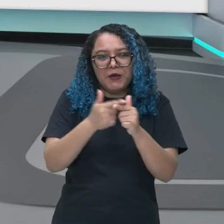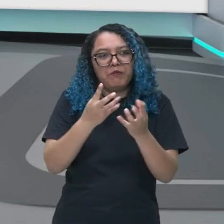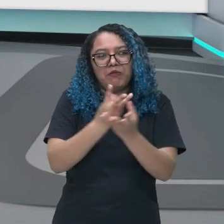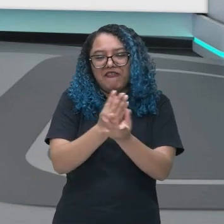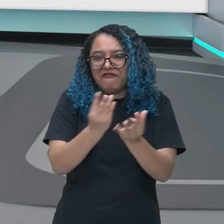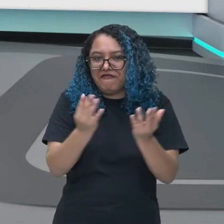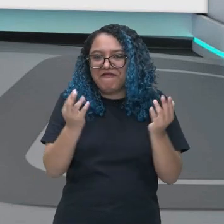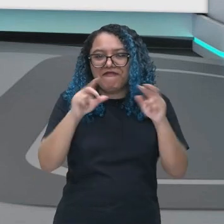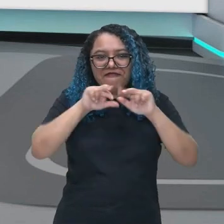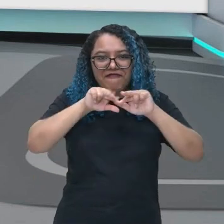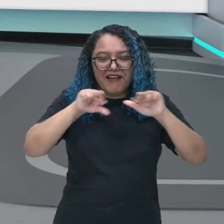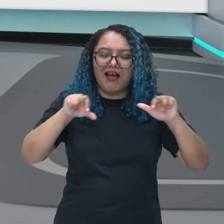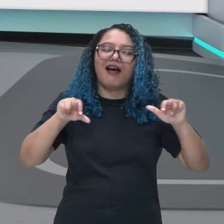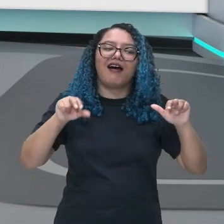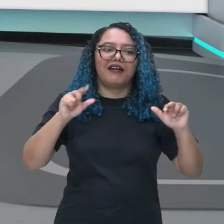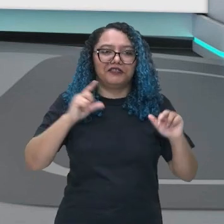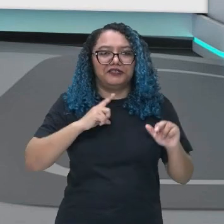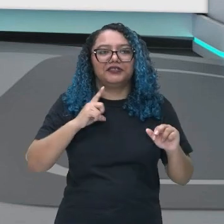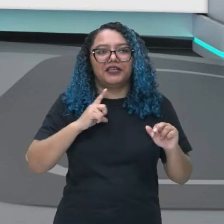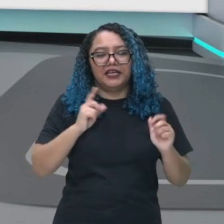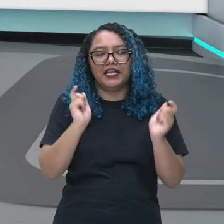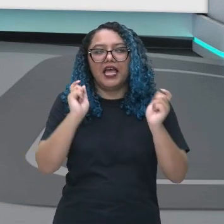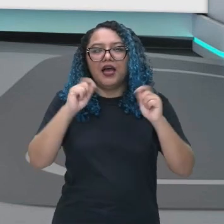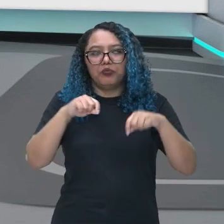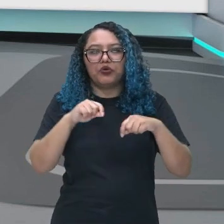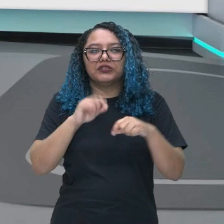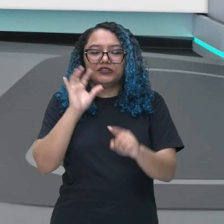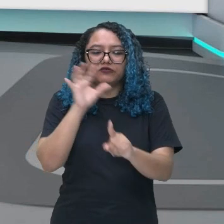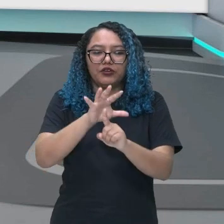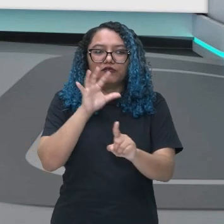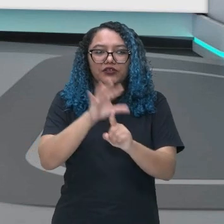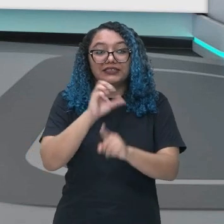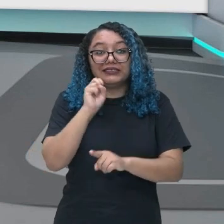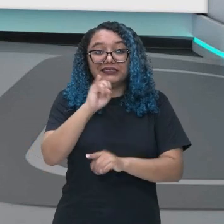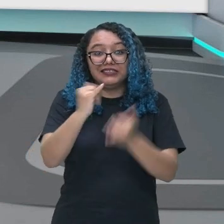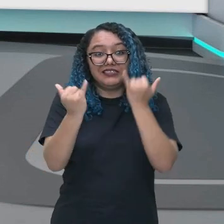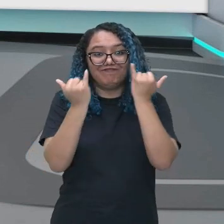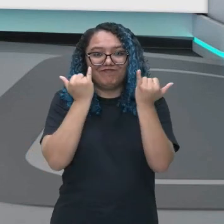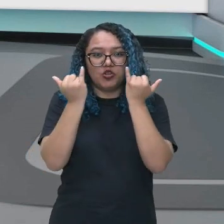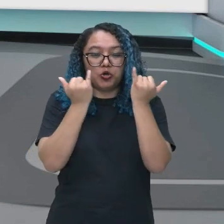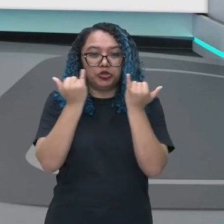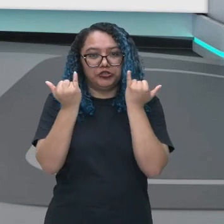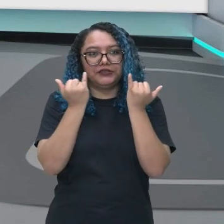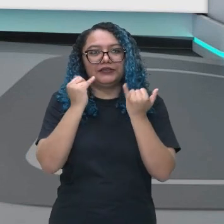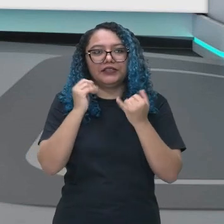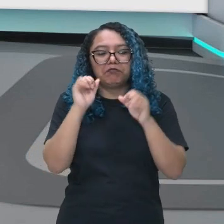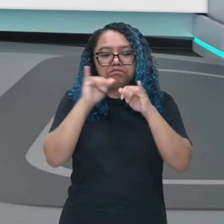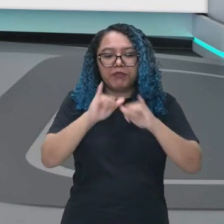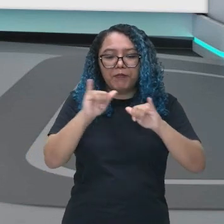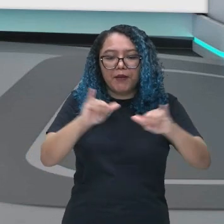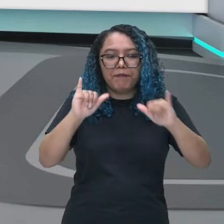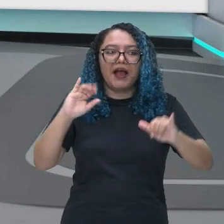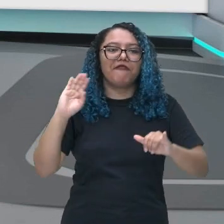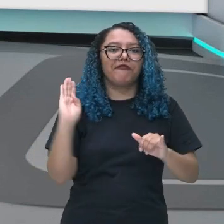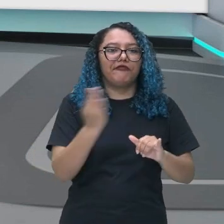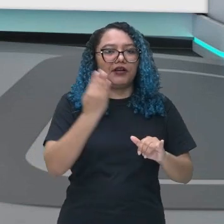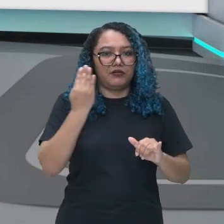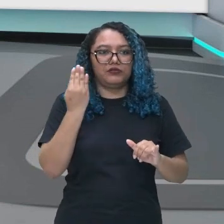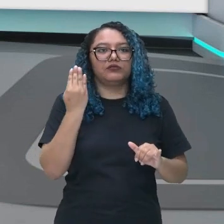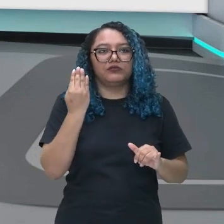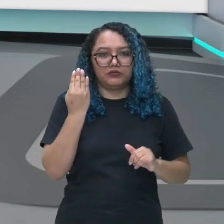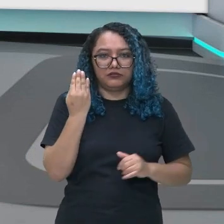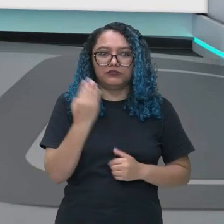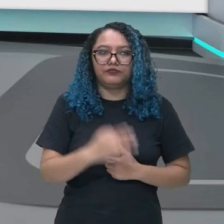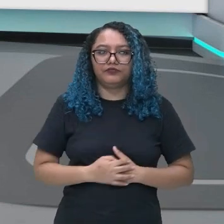Muitas coisas podem acontecer por causa de uma notícia que é falsa, tá bom? Deixa eu ler aqui